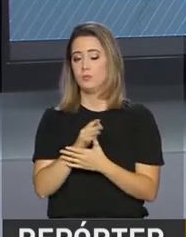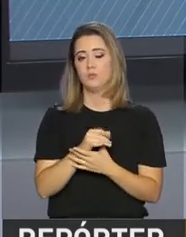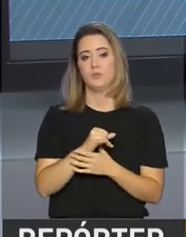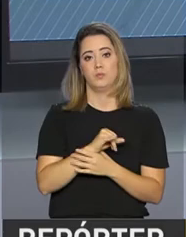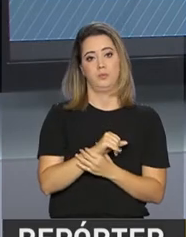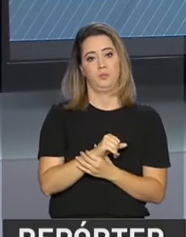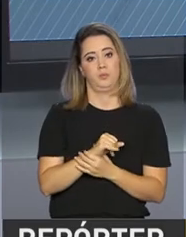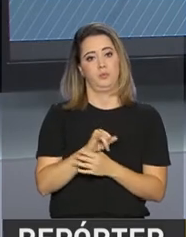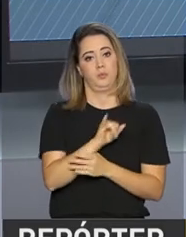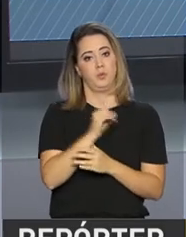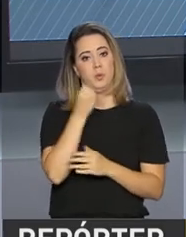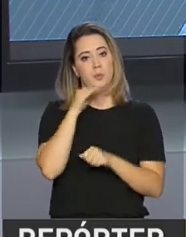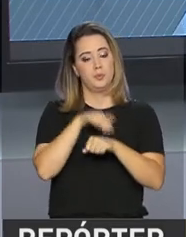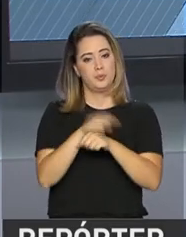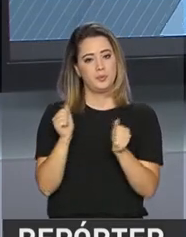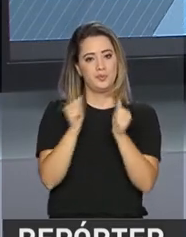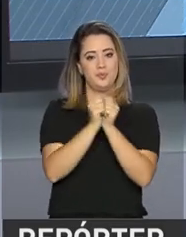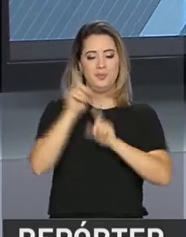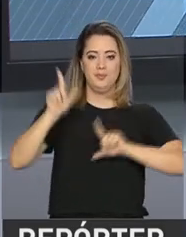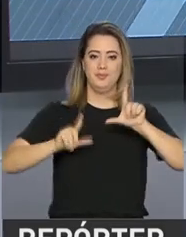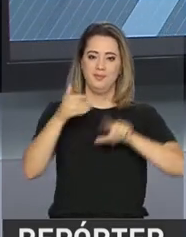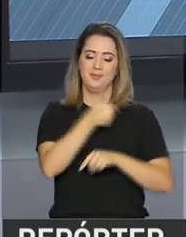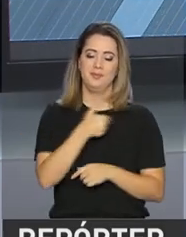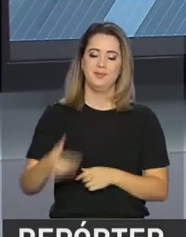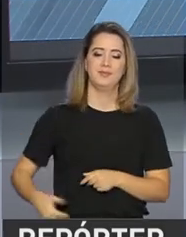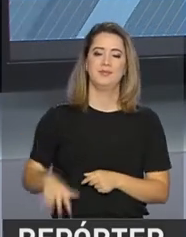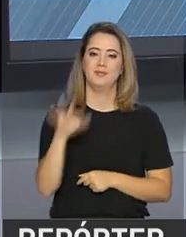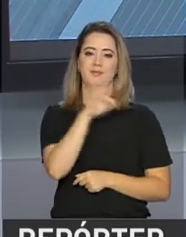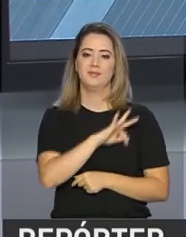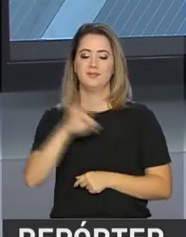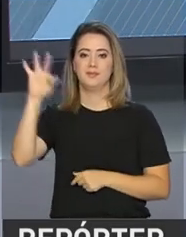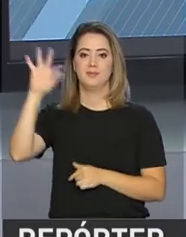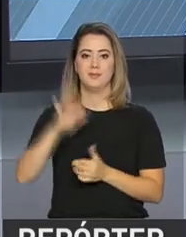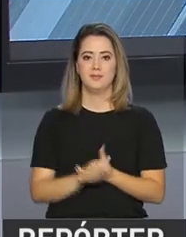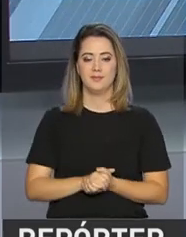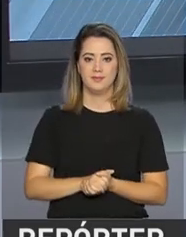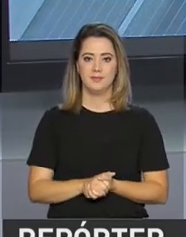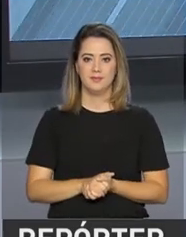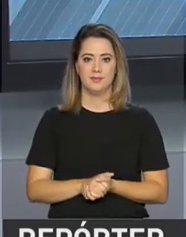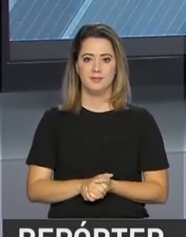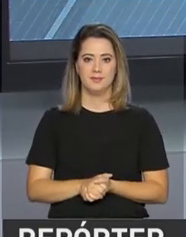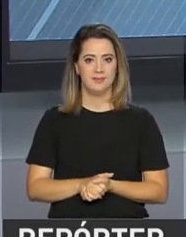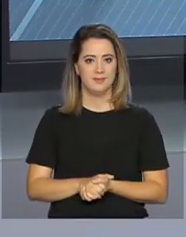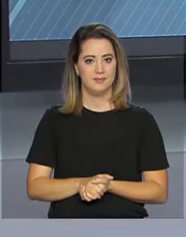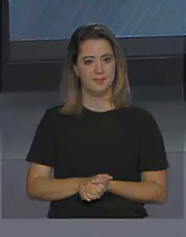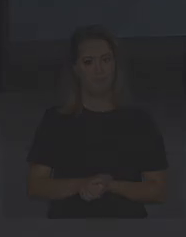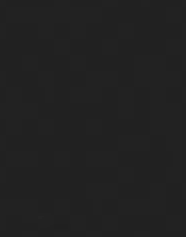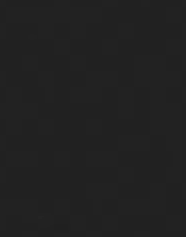uma boa noite pra você continue com a gente aqui na nbr a tv do governo federal